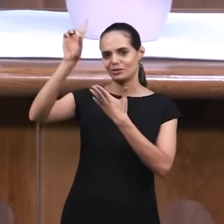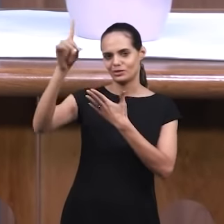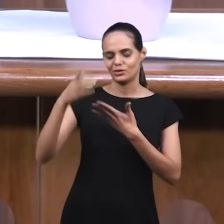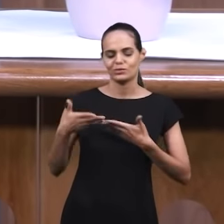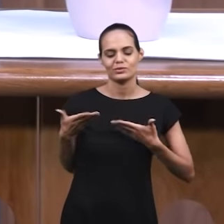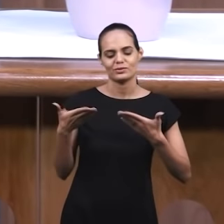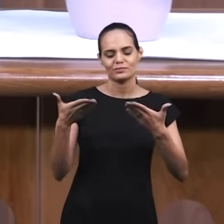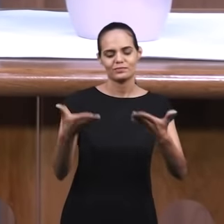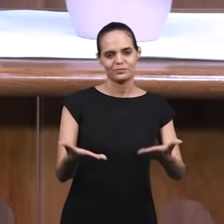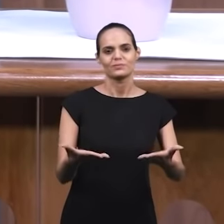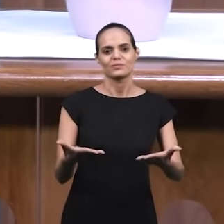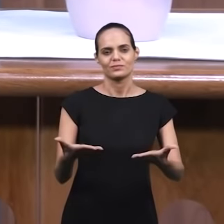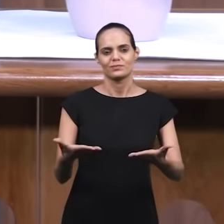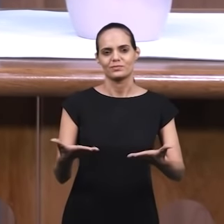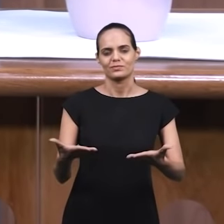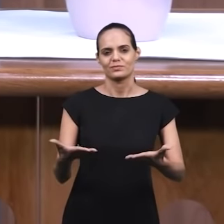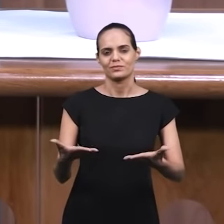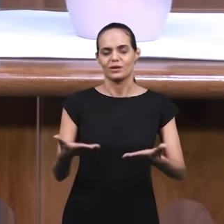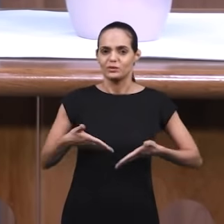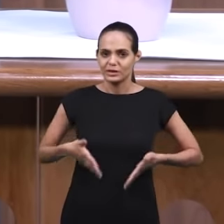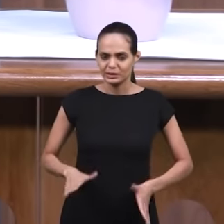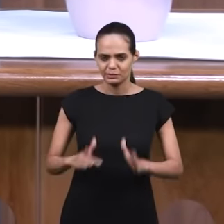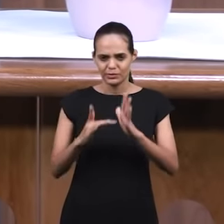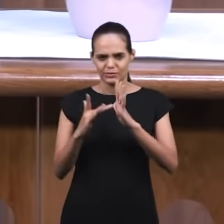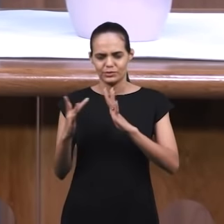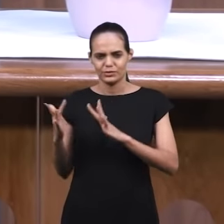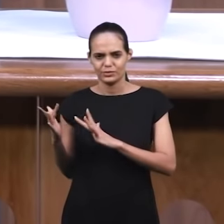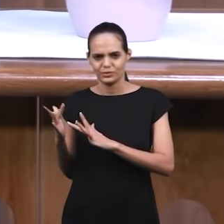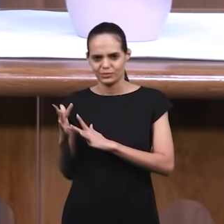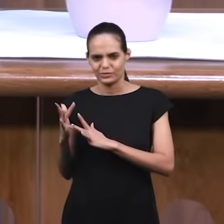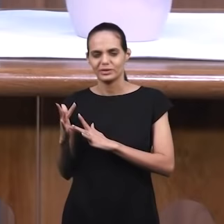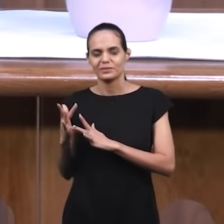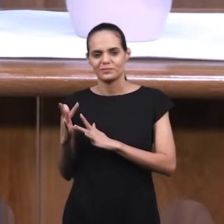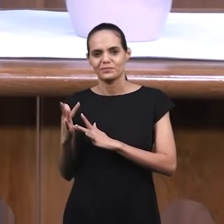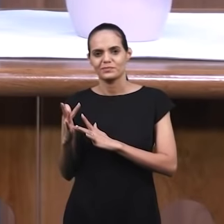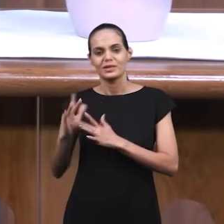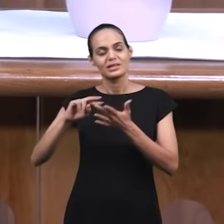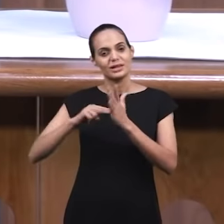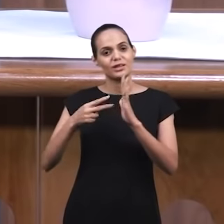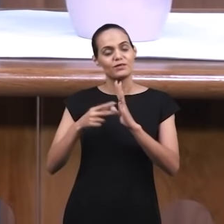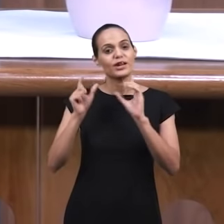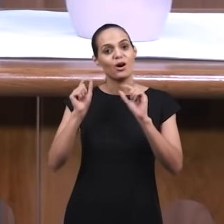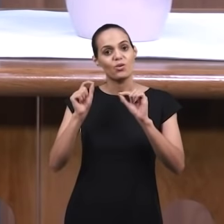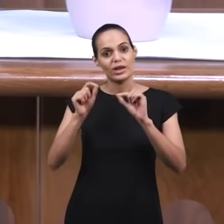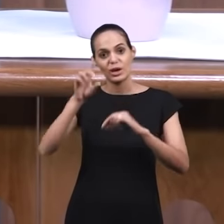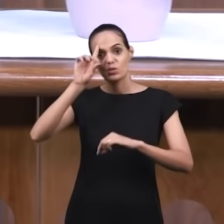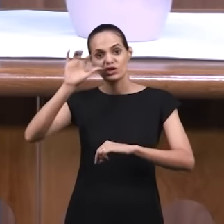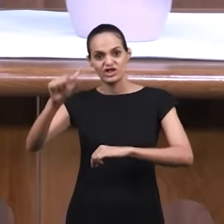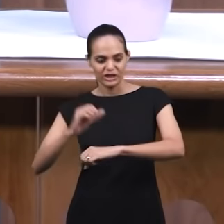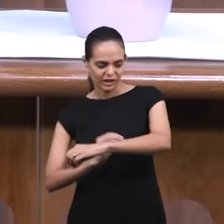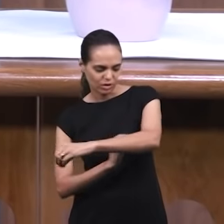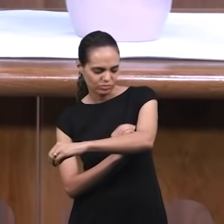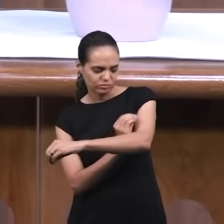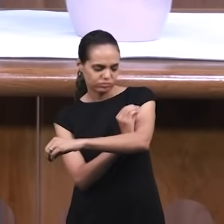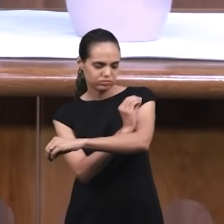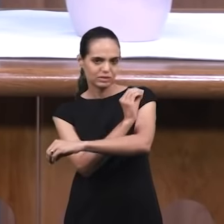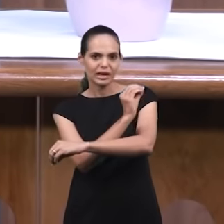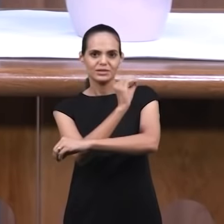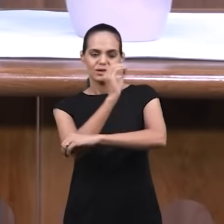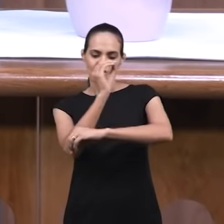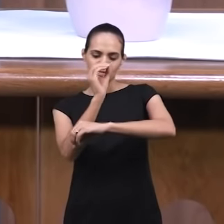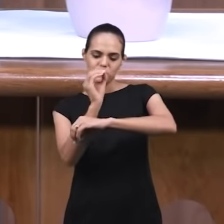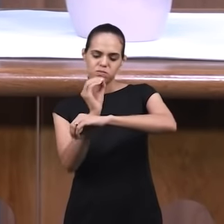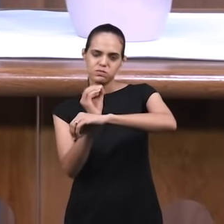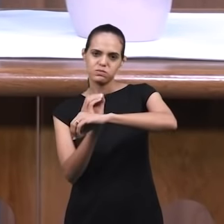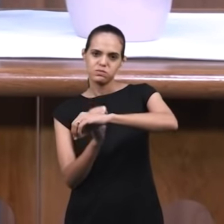homem desde o nascimento dele, ou seja, o nascimento do dia, até o ocaso dele, ou